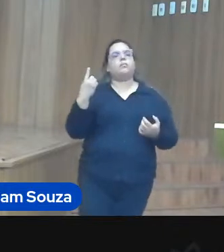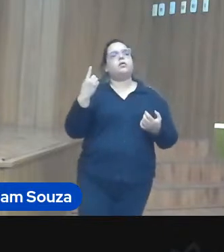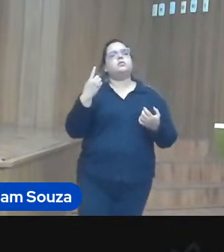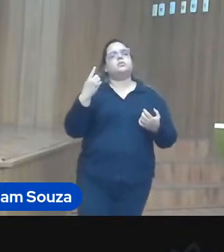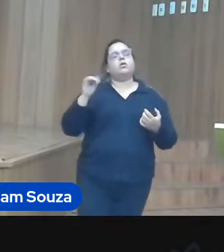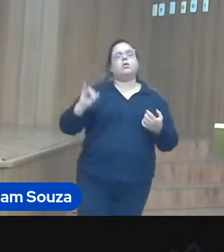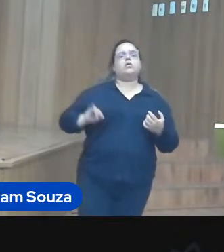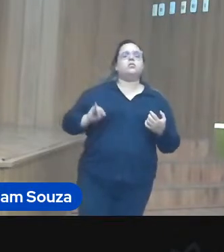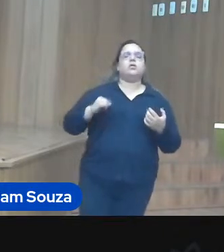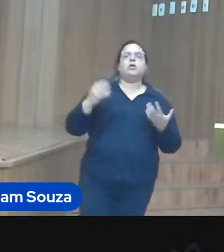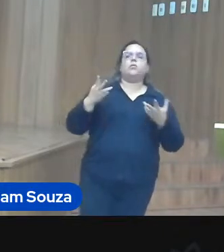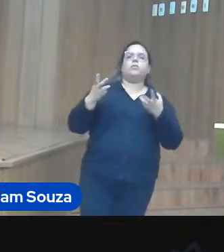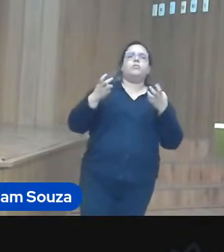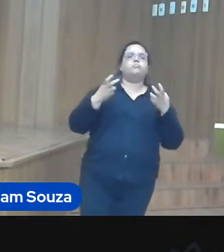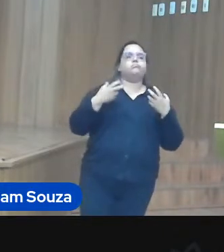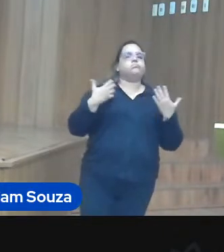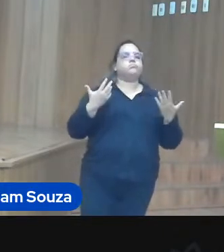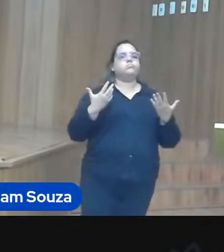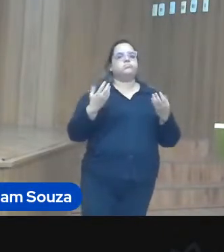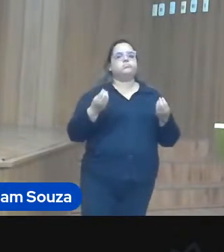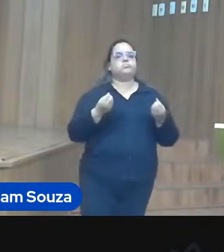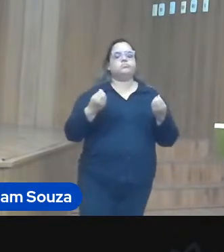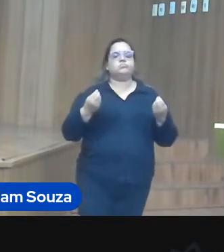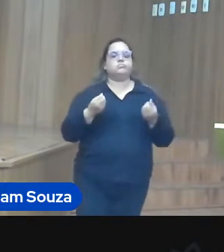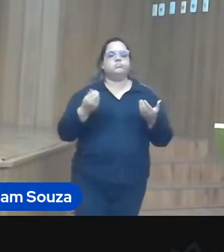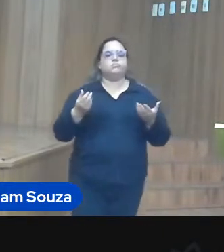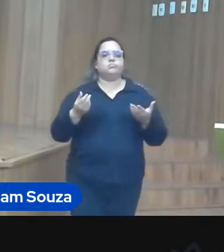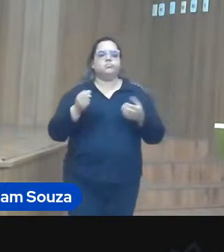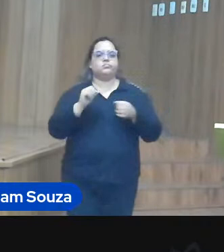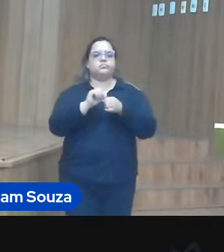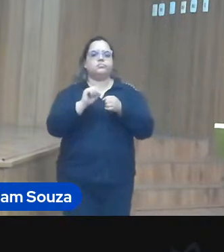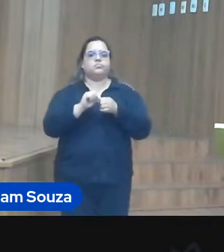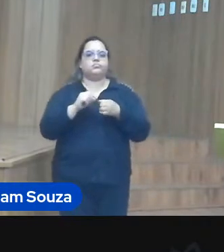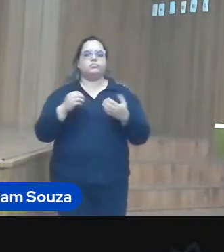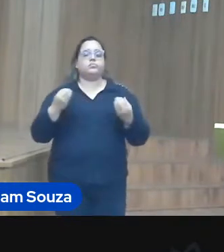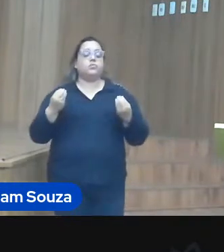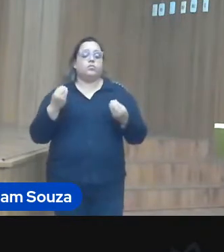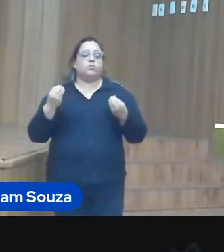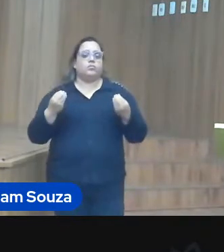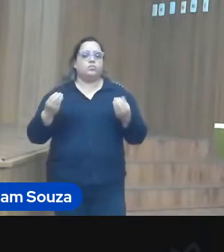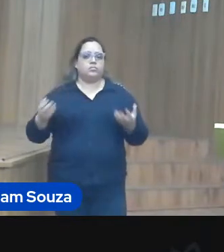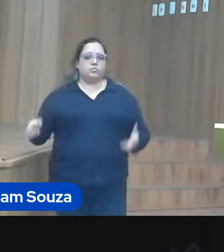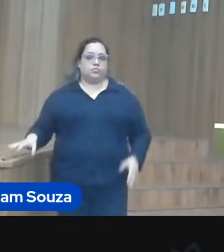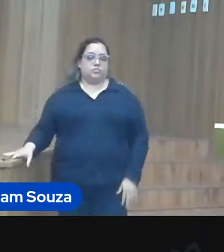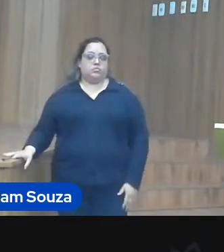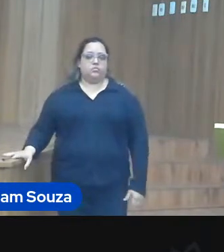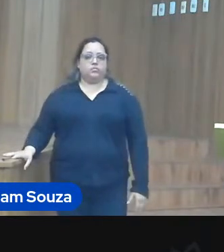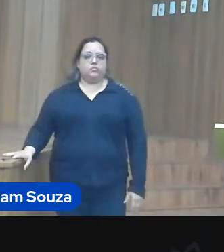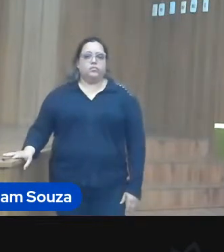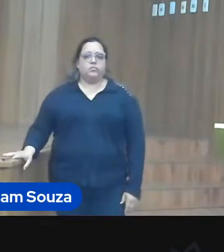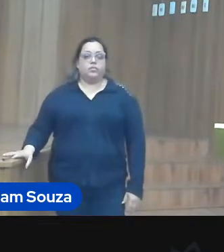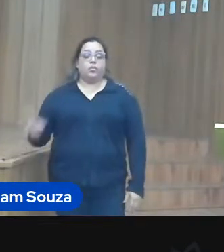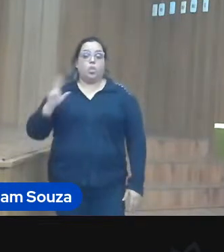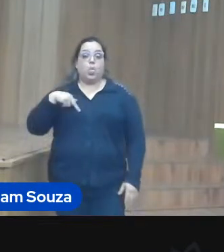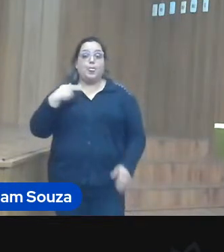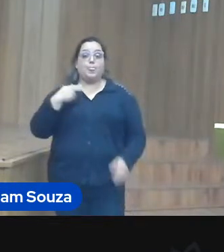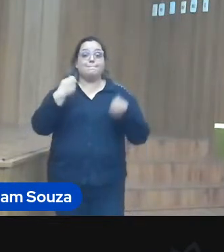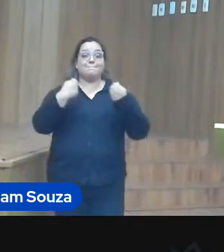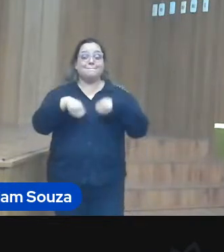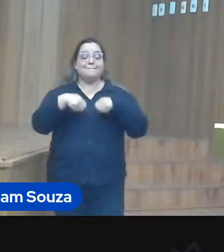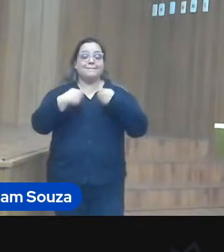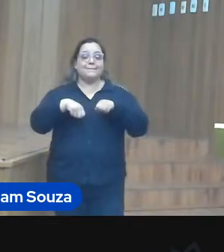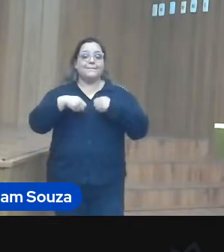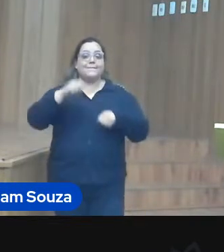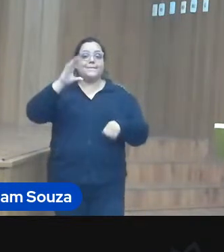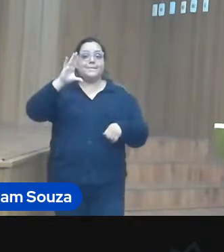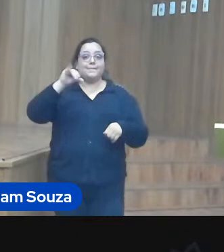é possível que o fazer científico as ignore. Então, assim, a gente precisa de uma ciência